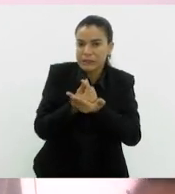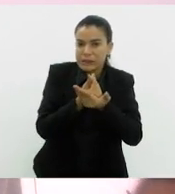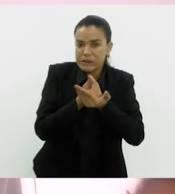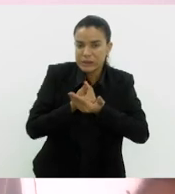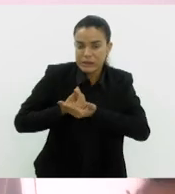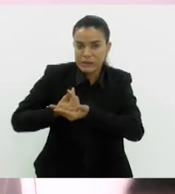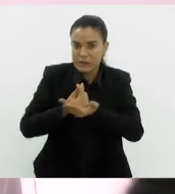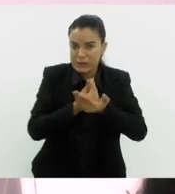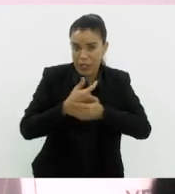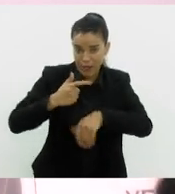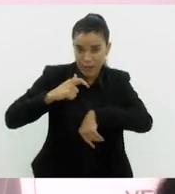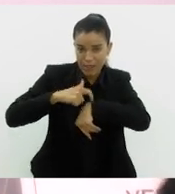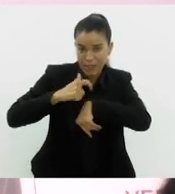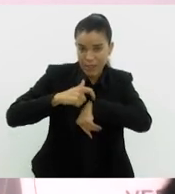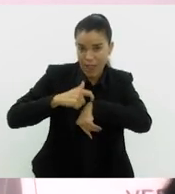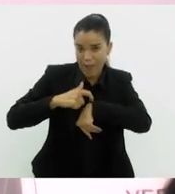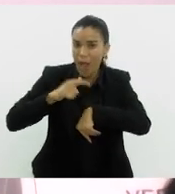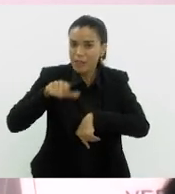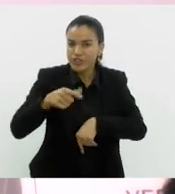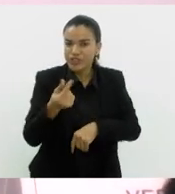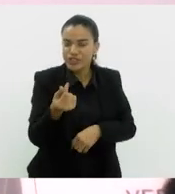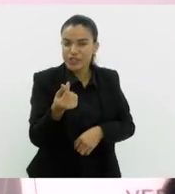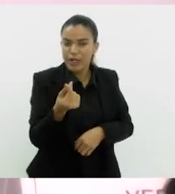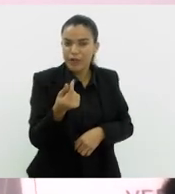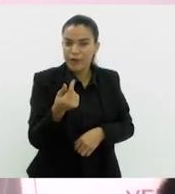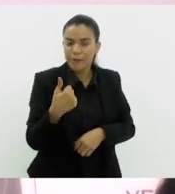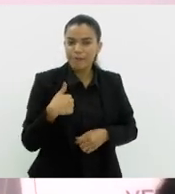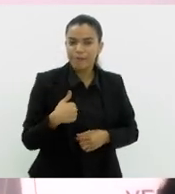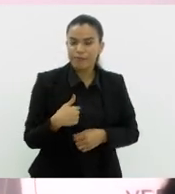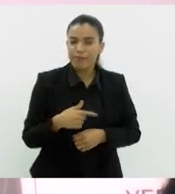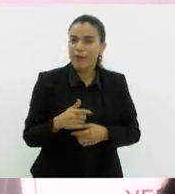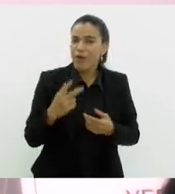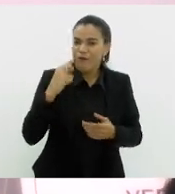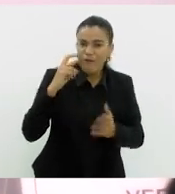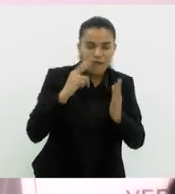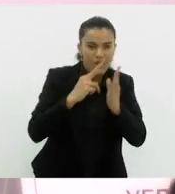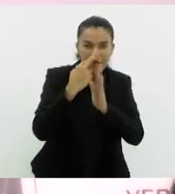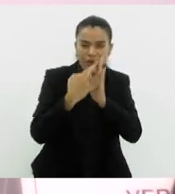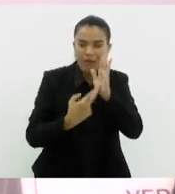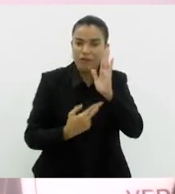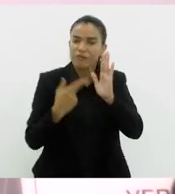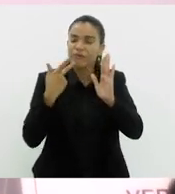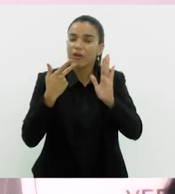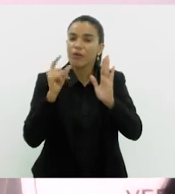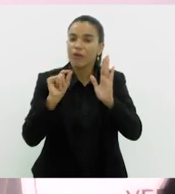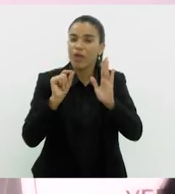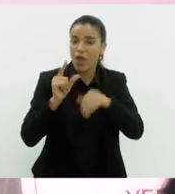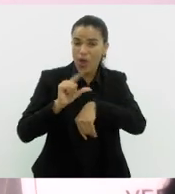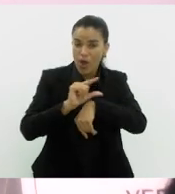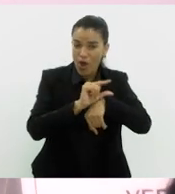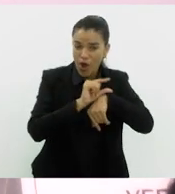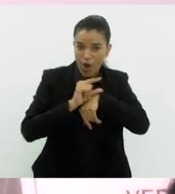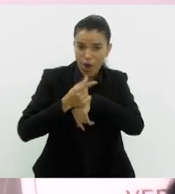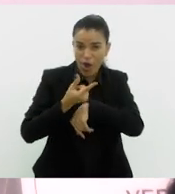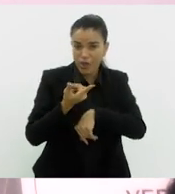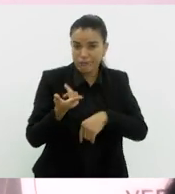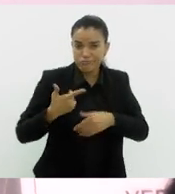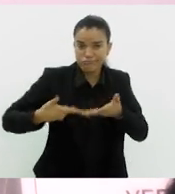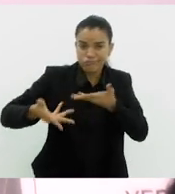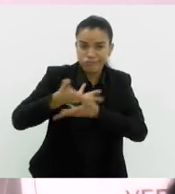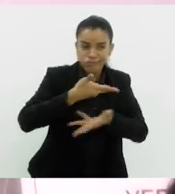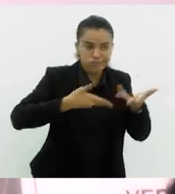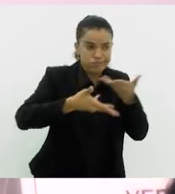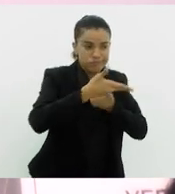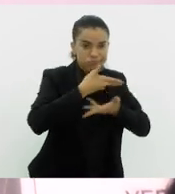tempo ser dinheiro ainda é muito utilizado. E, quando a gente vai olhar para esse relatório, ele fala que essas horas todas de cuidado compartilhadas